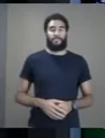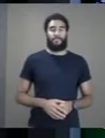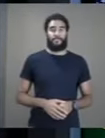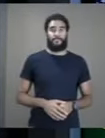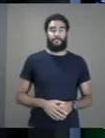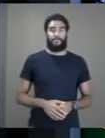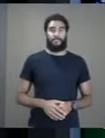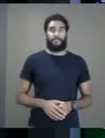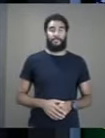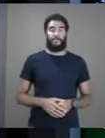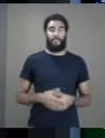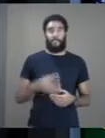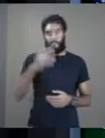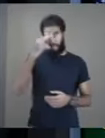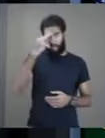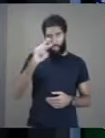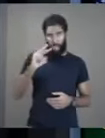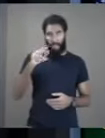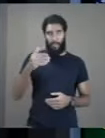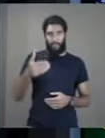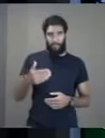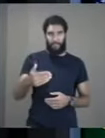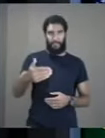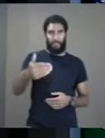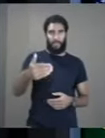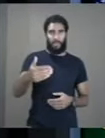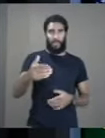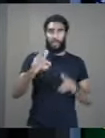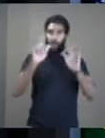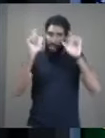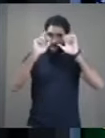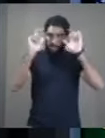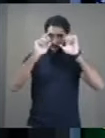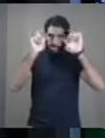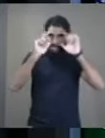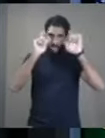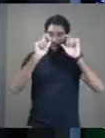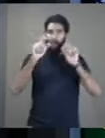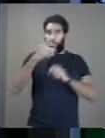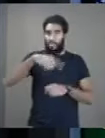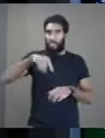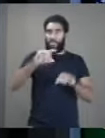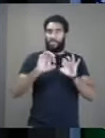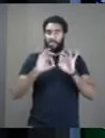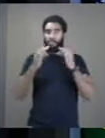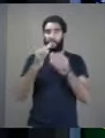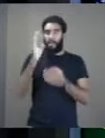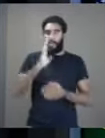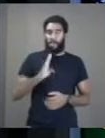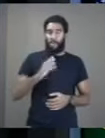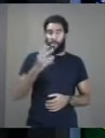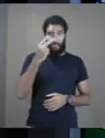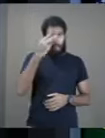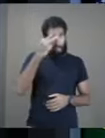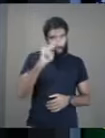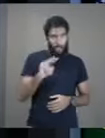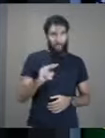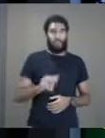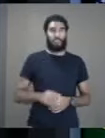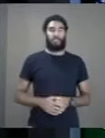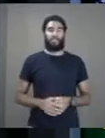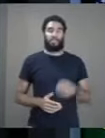Então, daqui a 2 dias apenas, atenção, família brasileira, daqui a 2 dias,